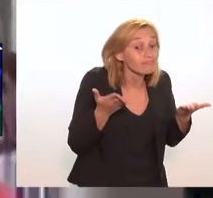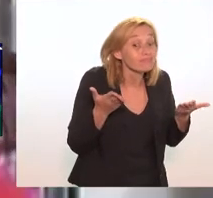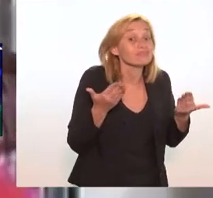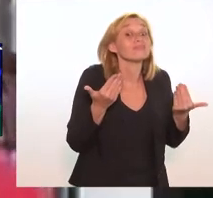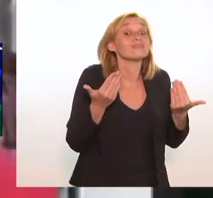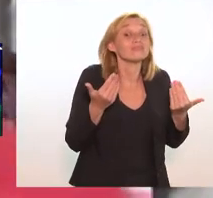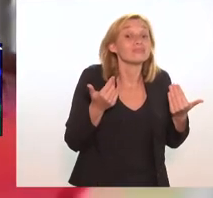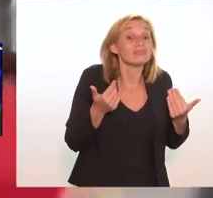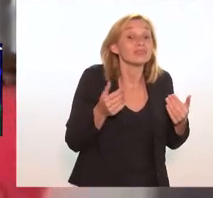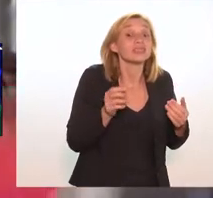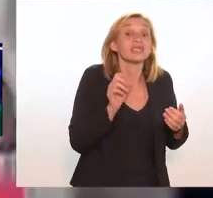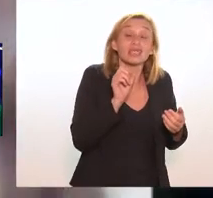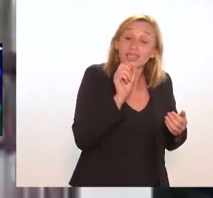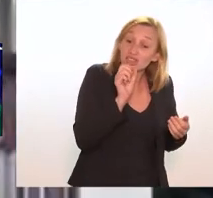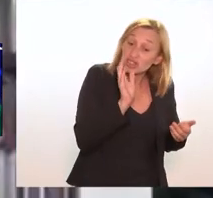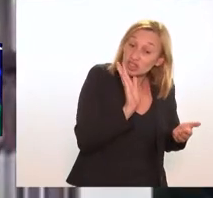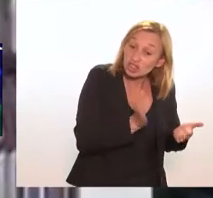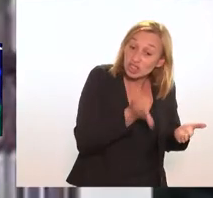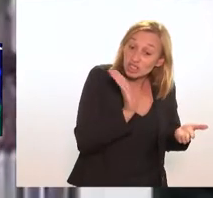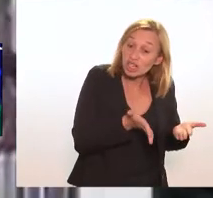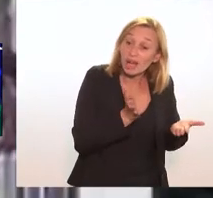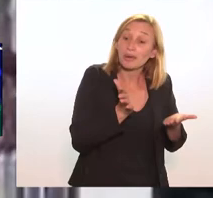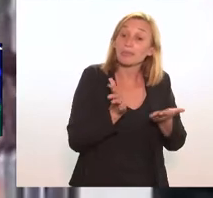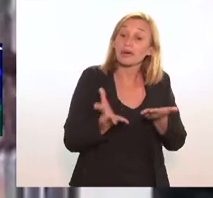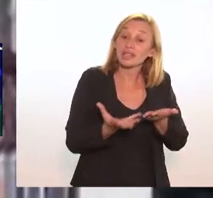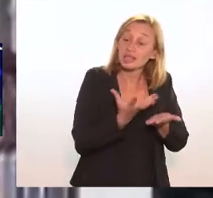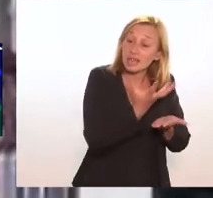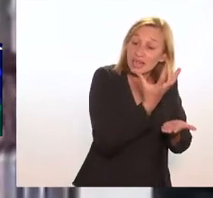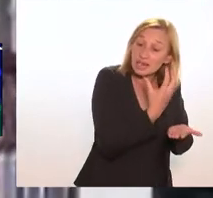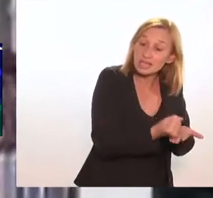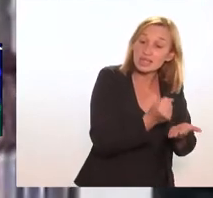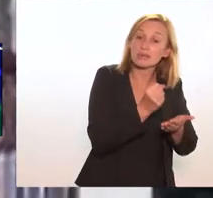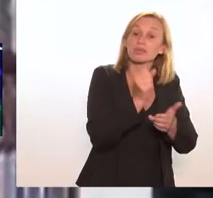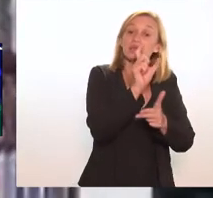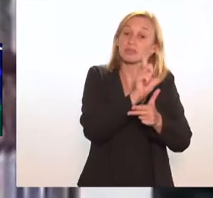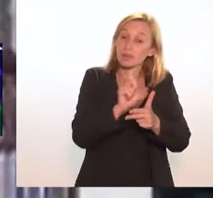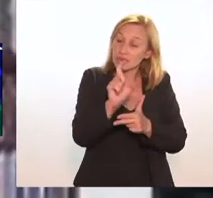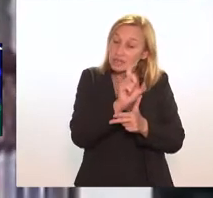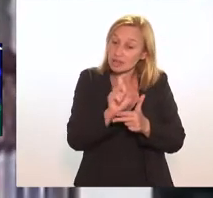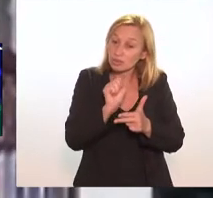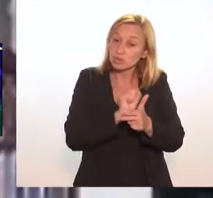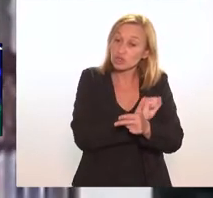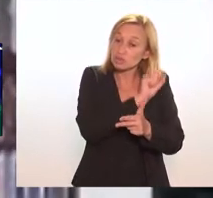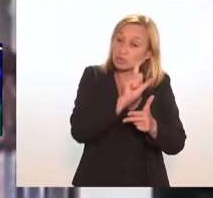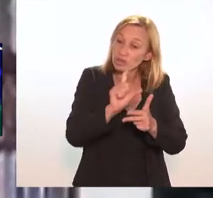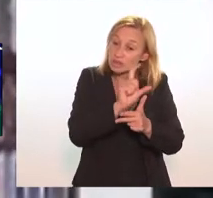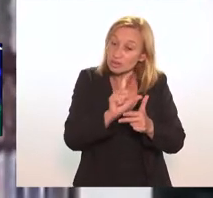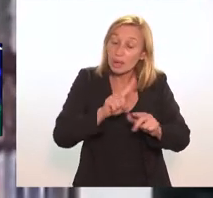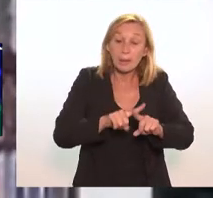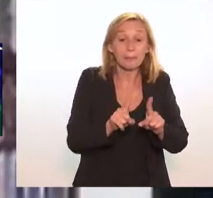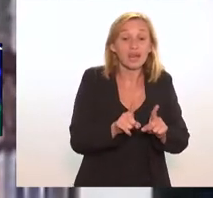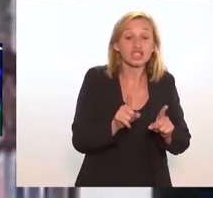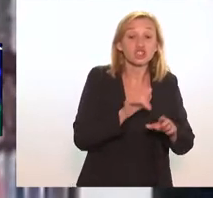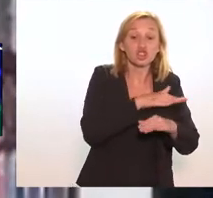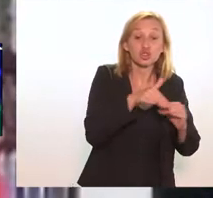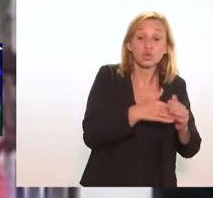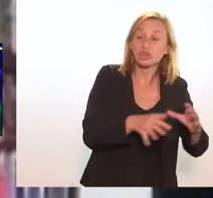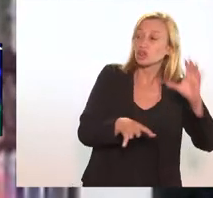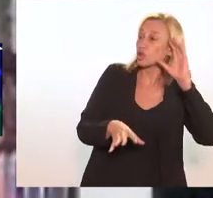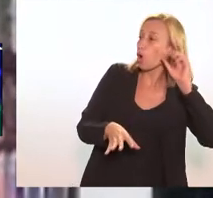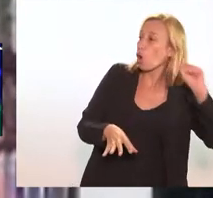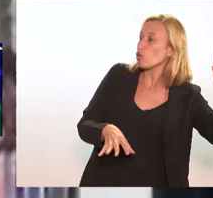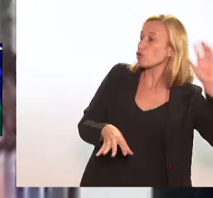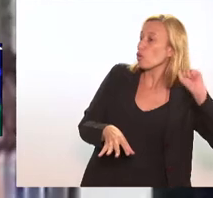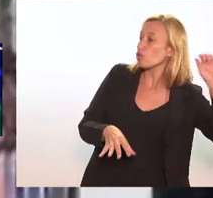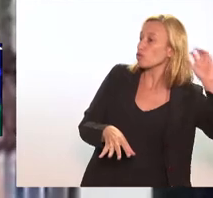deveriam ter sido acolhidas pelo Executivo, mas todos eles fazem ouvido de mercado.